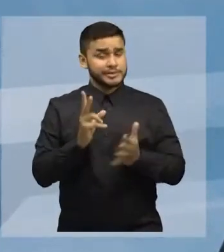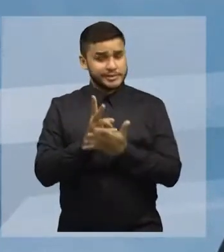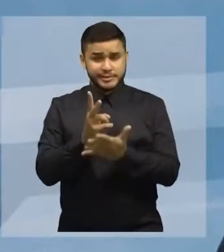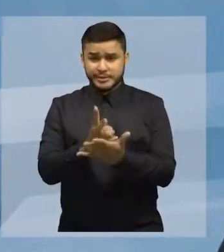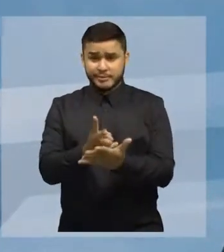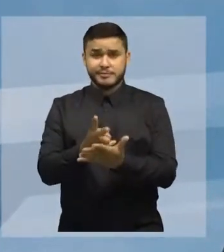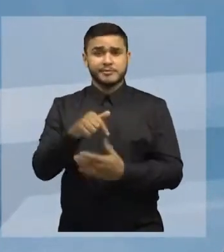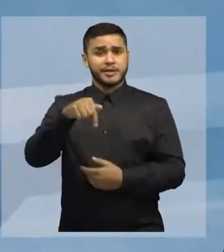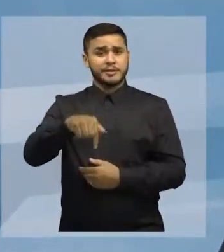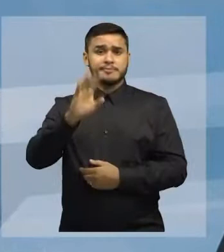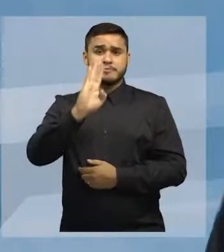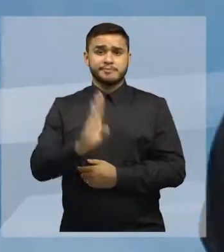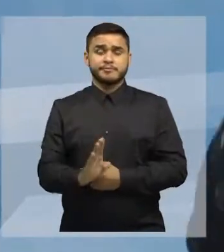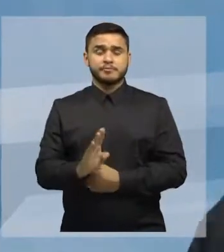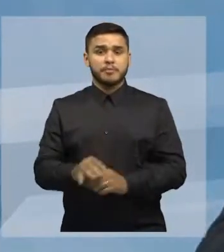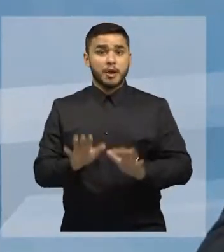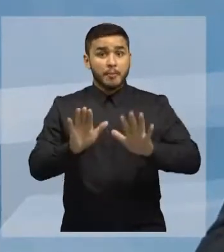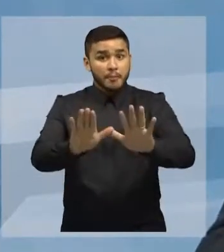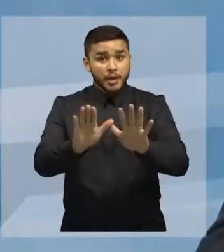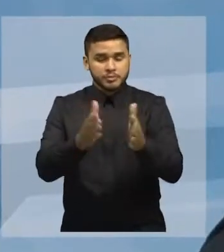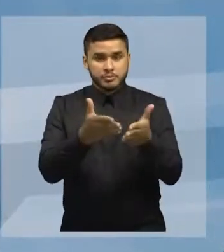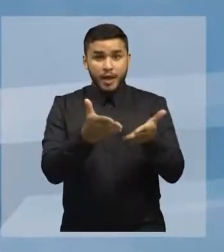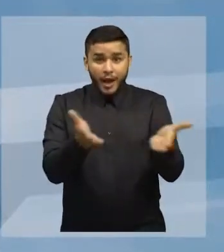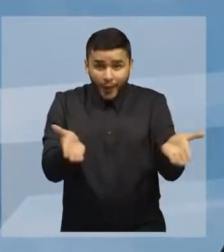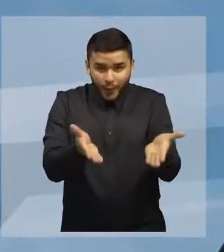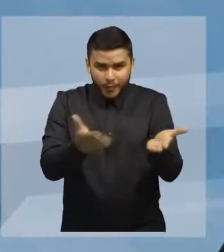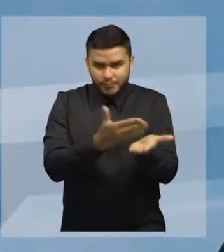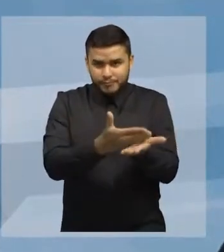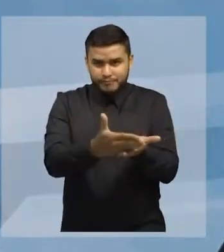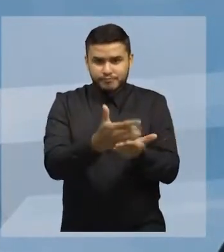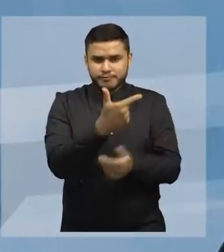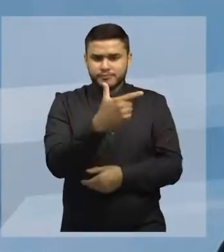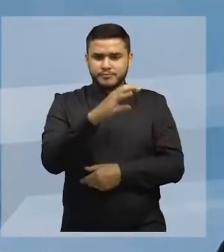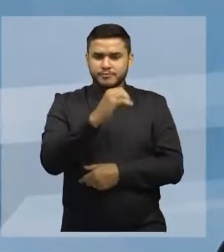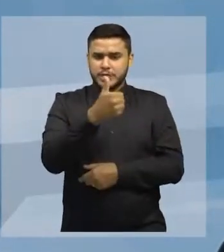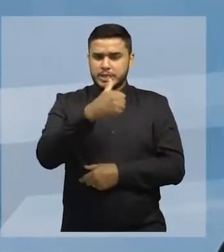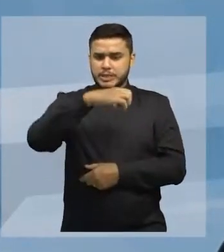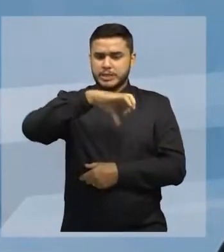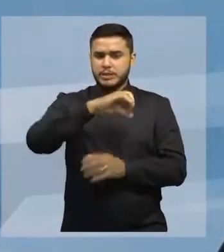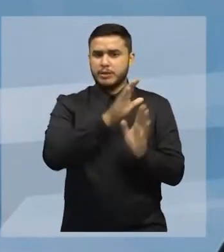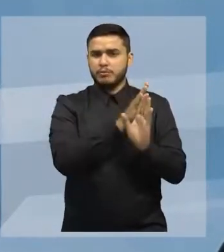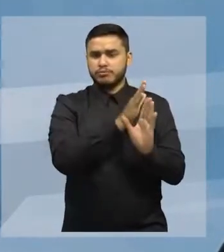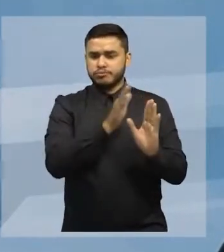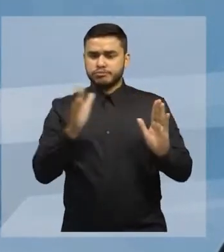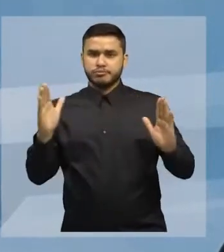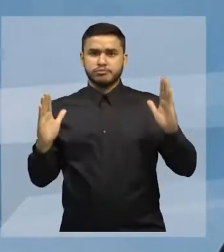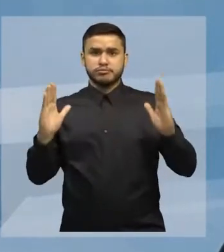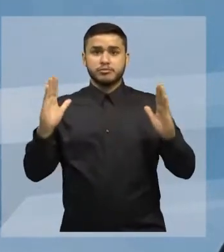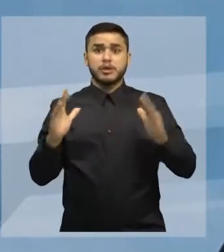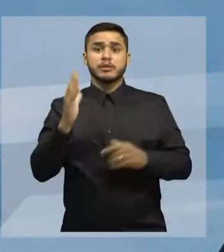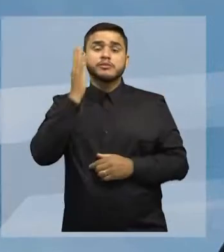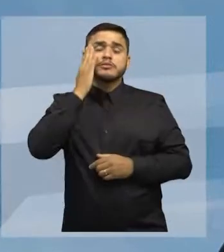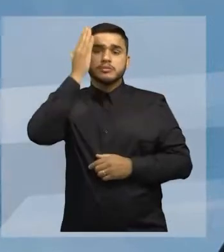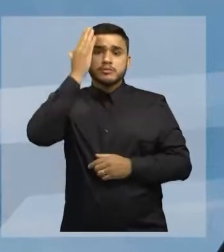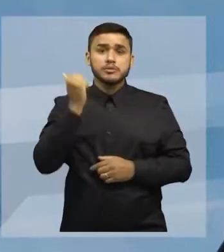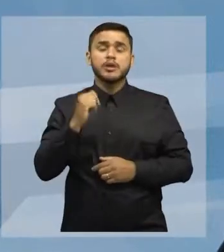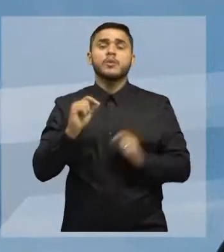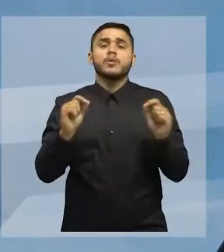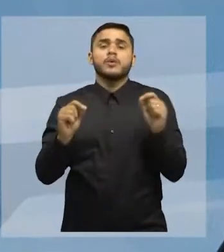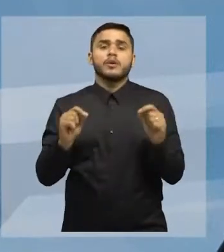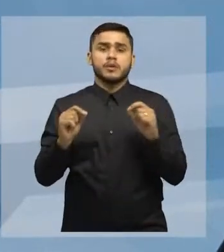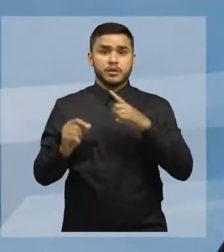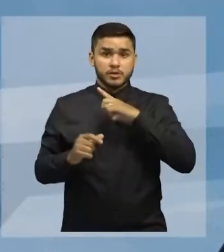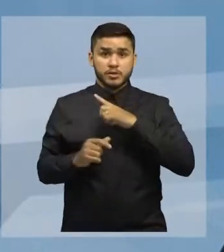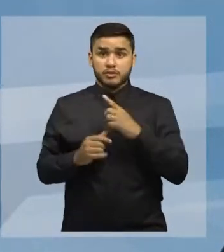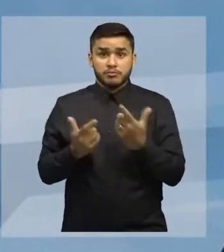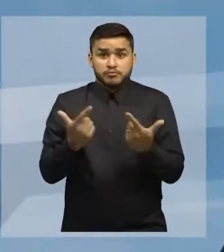observa-se, vamos dizer, uma quebra desse paradigma. O atual presidente, pouco apreço pelo Congresso Nacional, diz